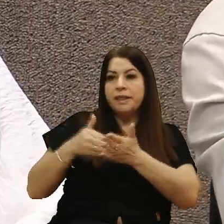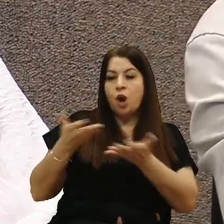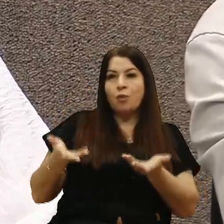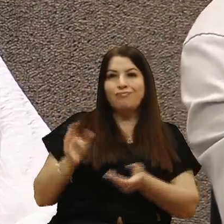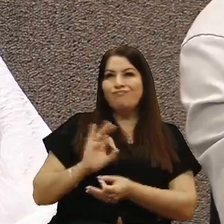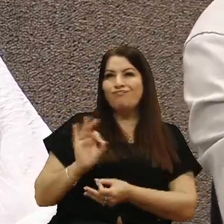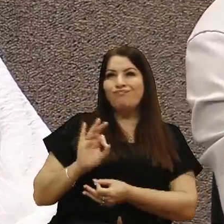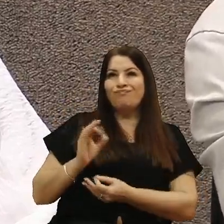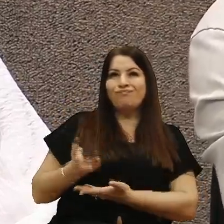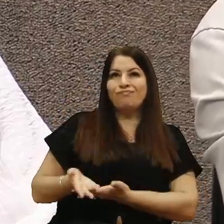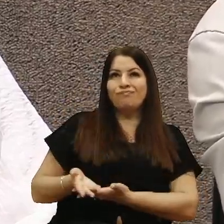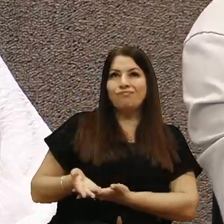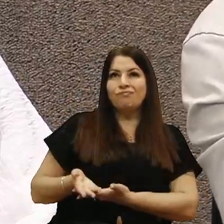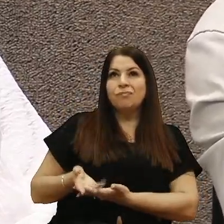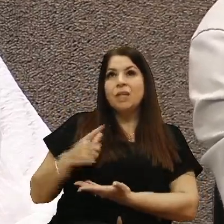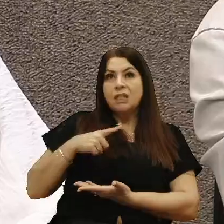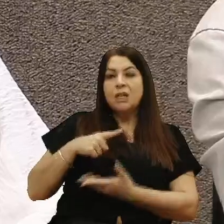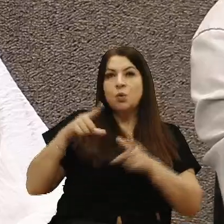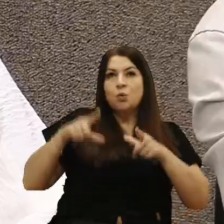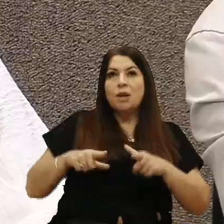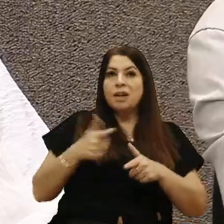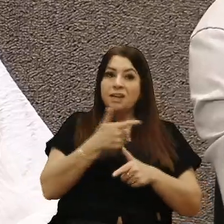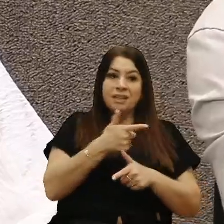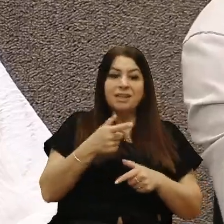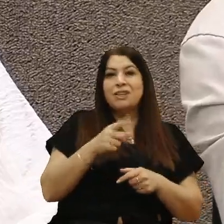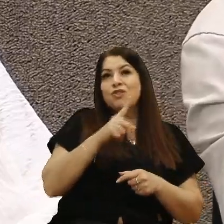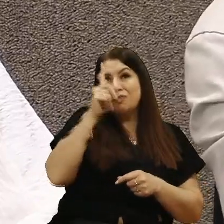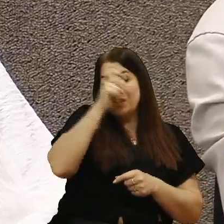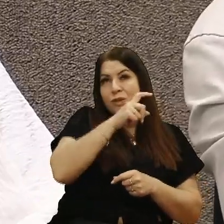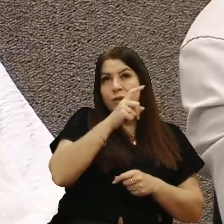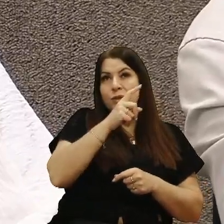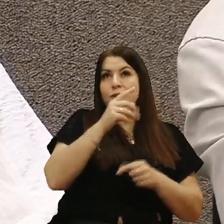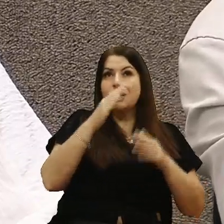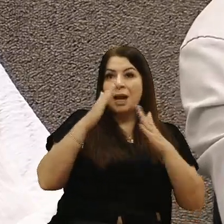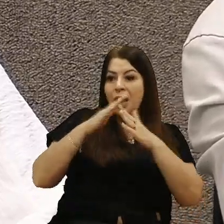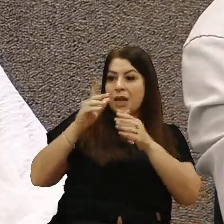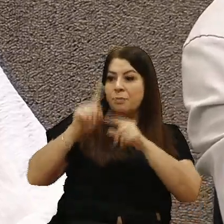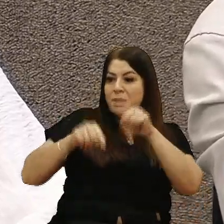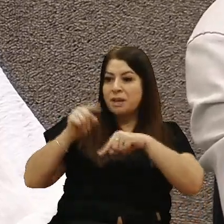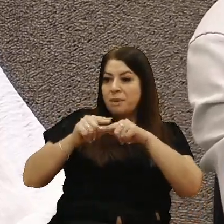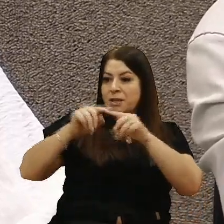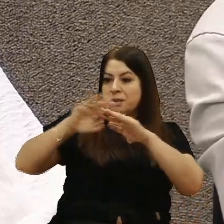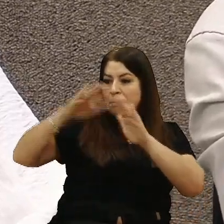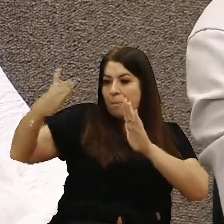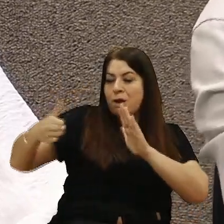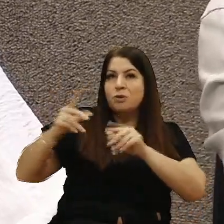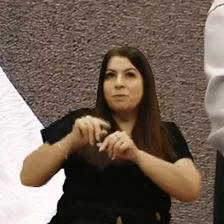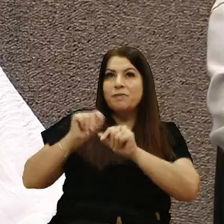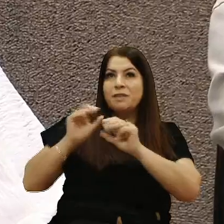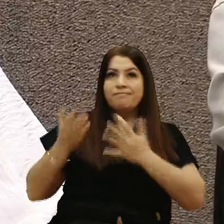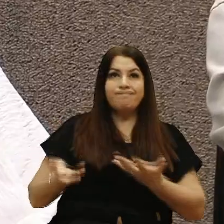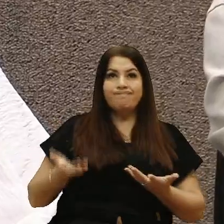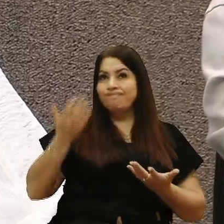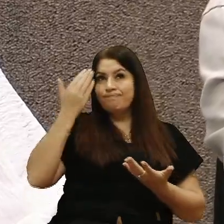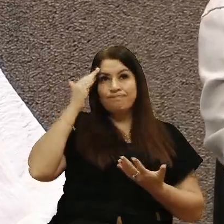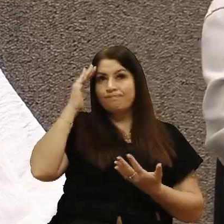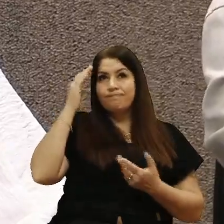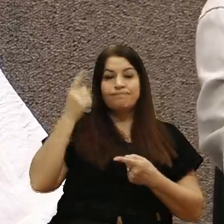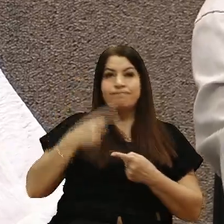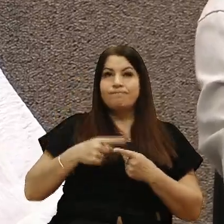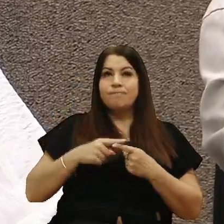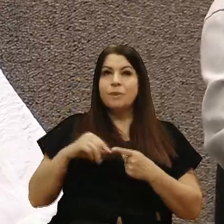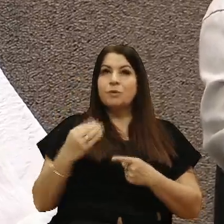não foram, e ela está num lugar insalubre e a casa lá embaixo de uma lona, os materiais para ser montado. Então, eu não entendo por que